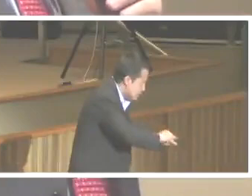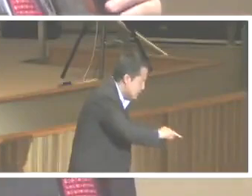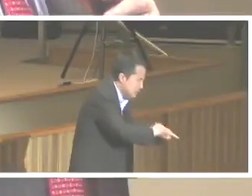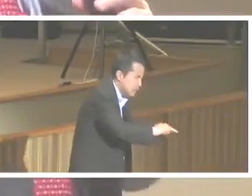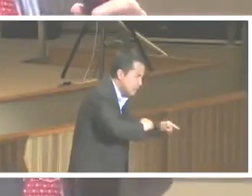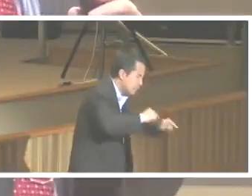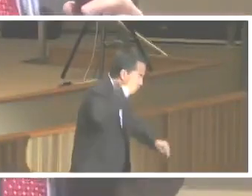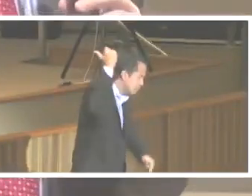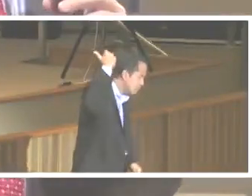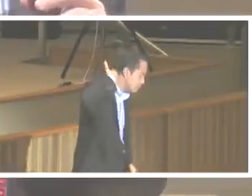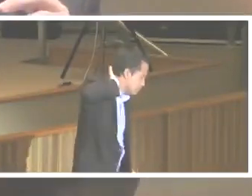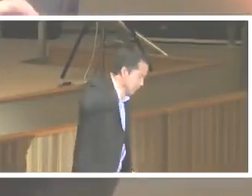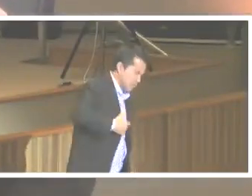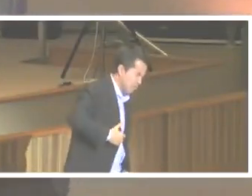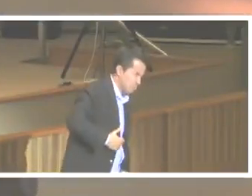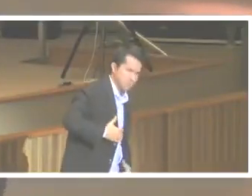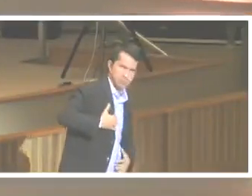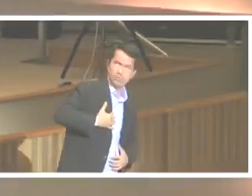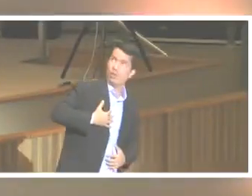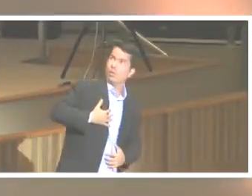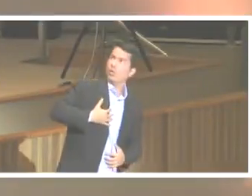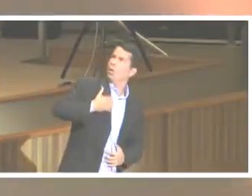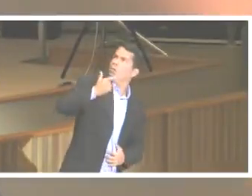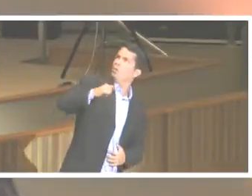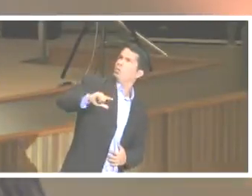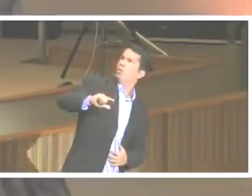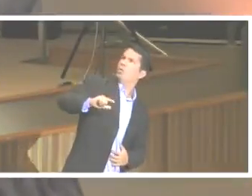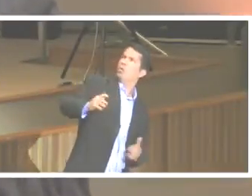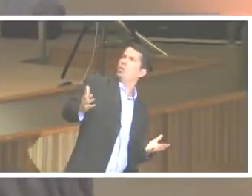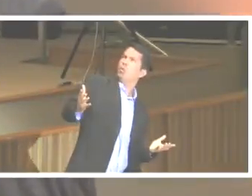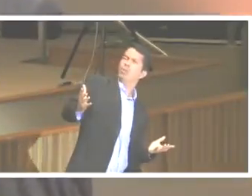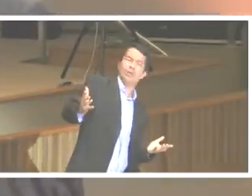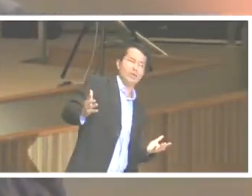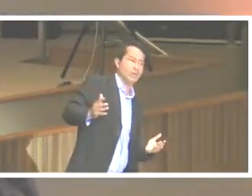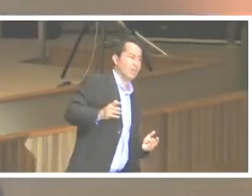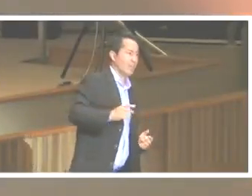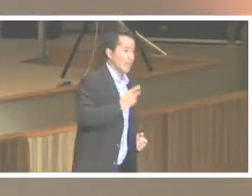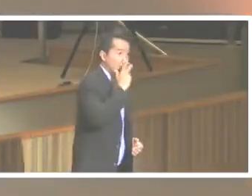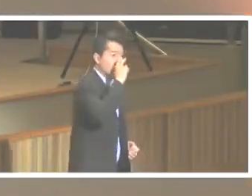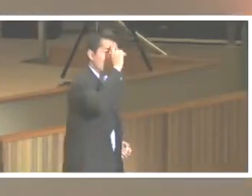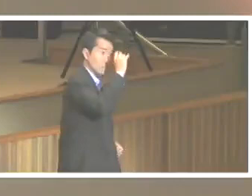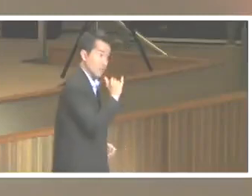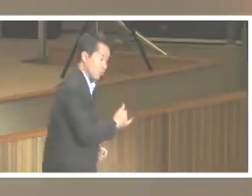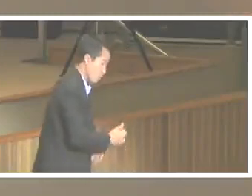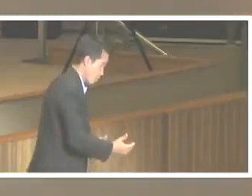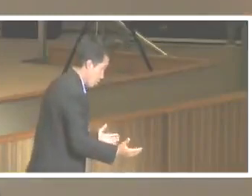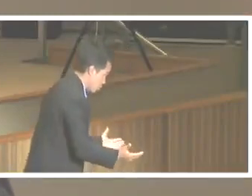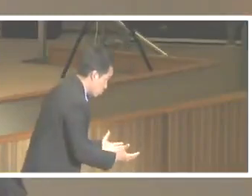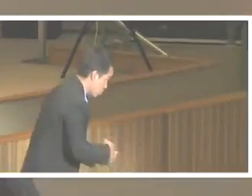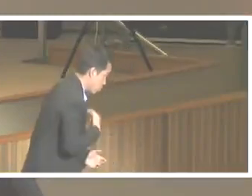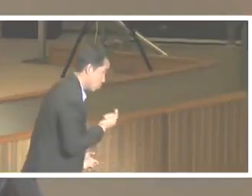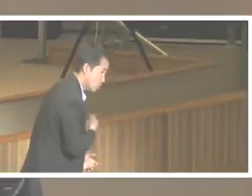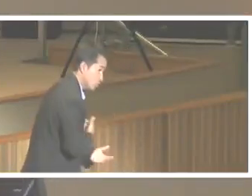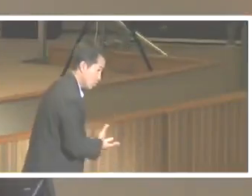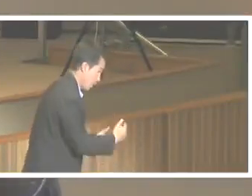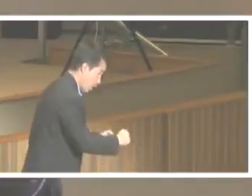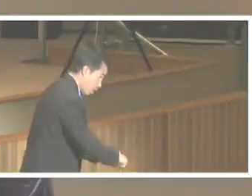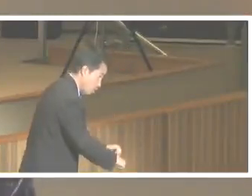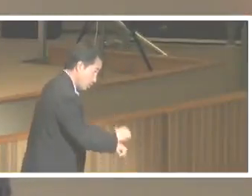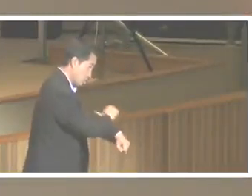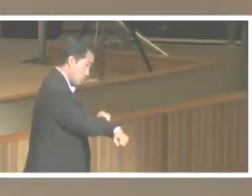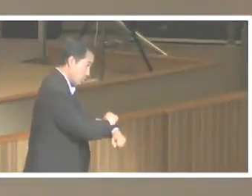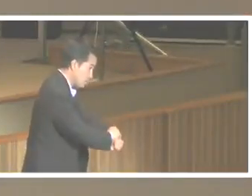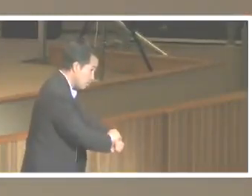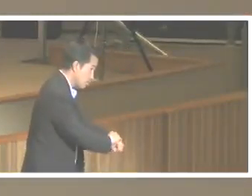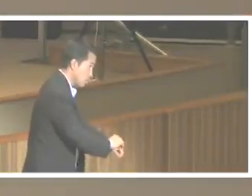alguém chega para eles assim não vão começar aqui na assembléia de deus um projeto não é social e não